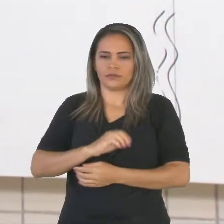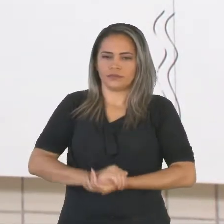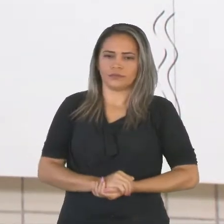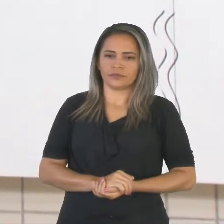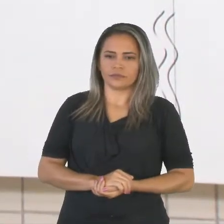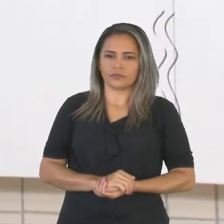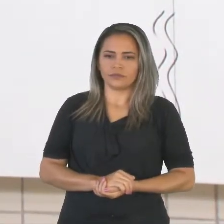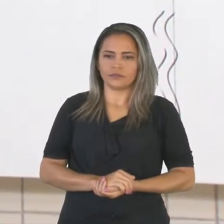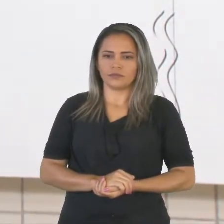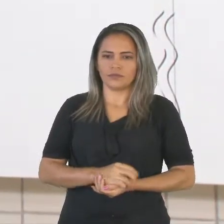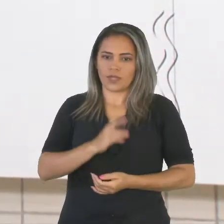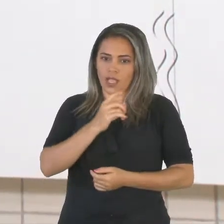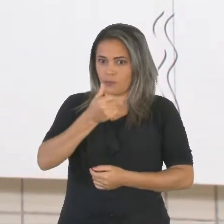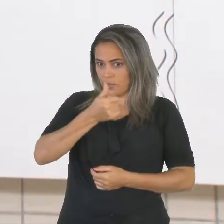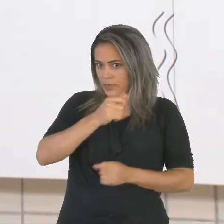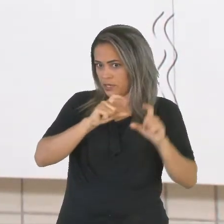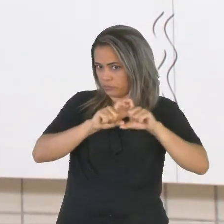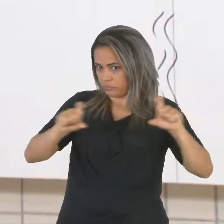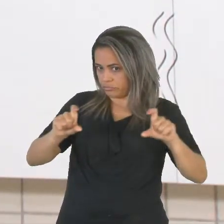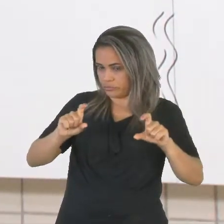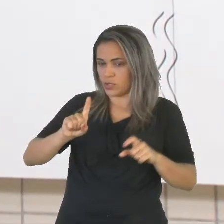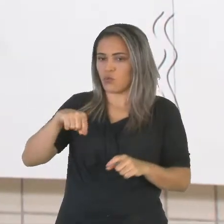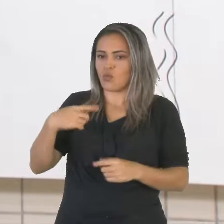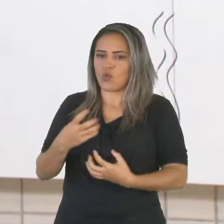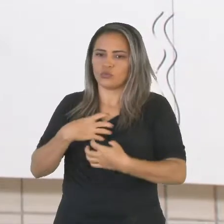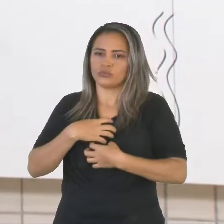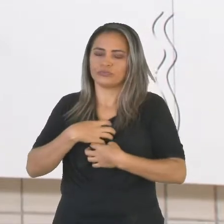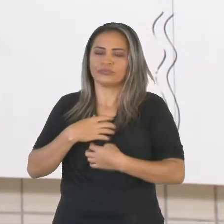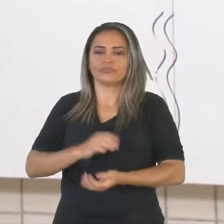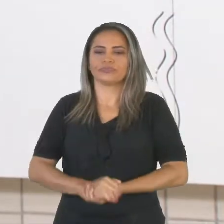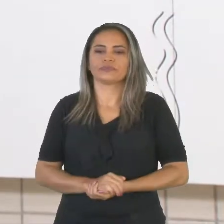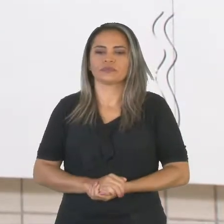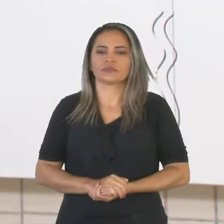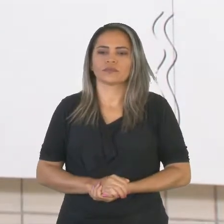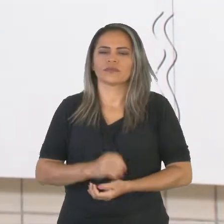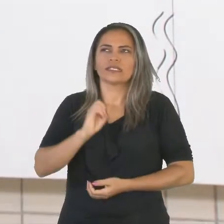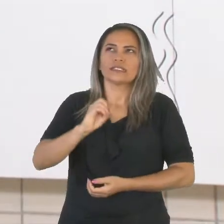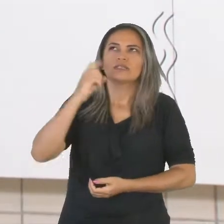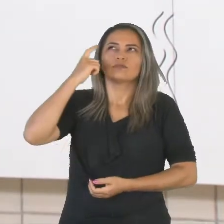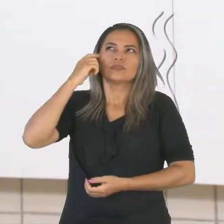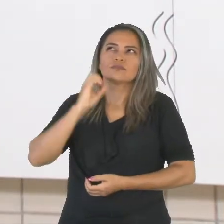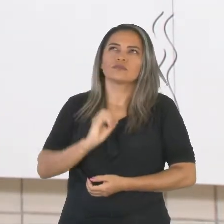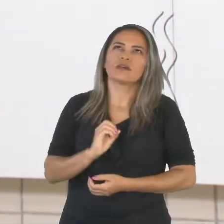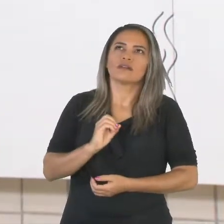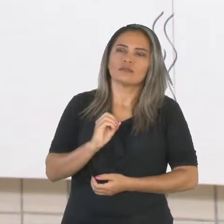Bom, resolve essa primeira. Vamos pensar em outros pares? Se eu pensar no 0.